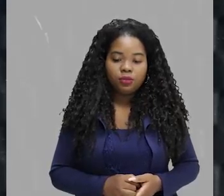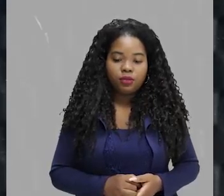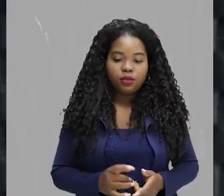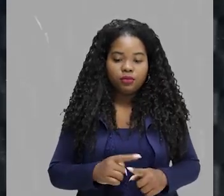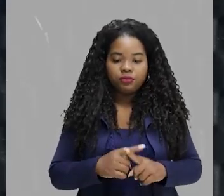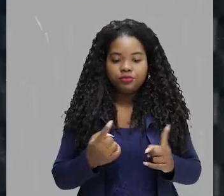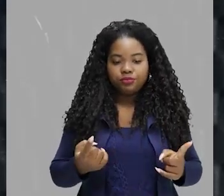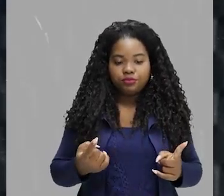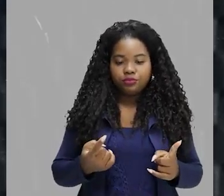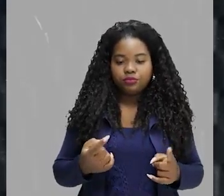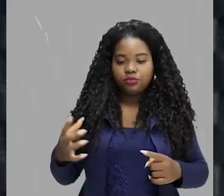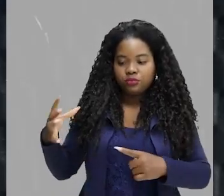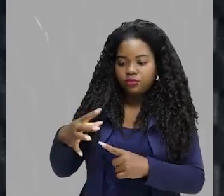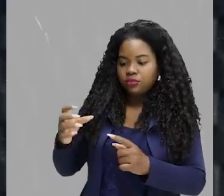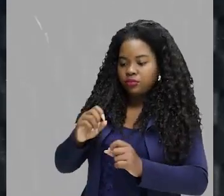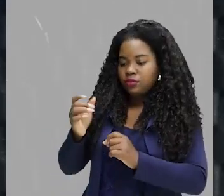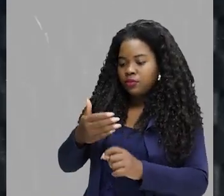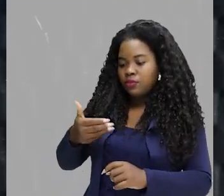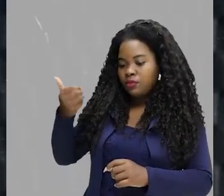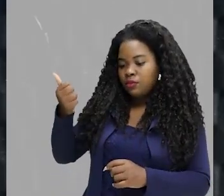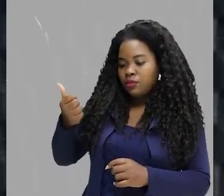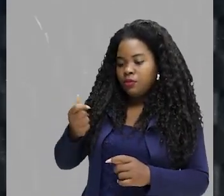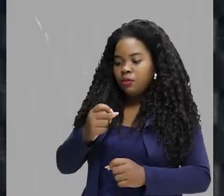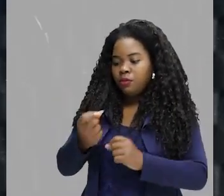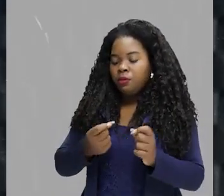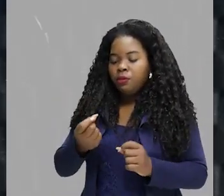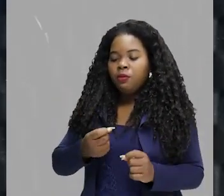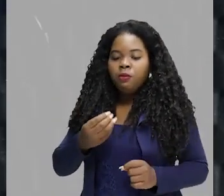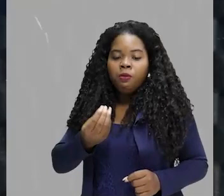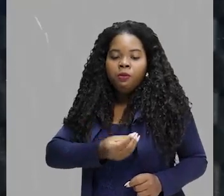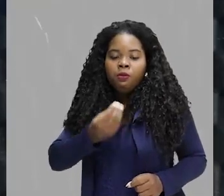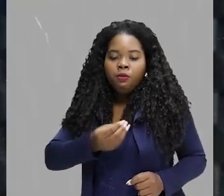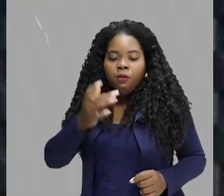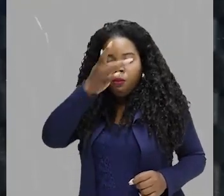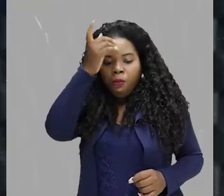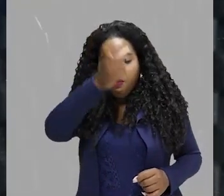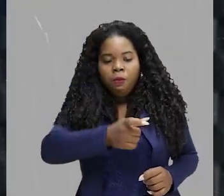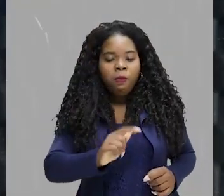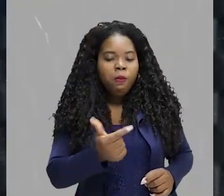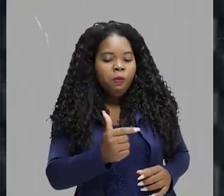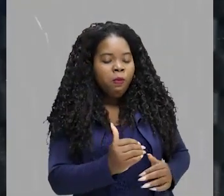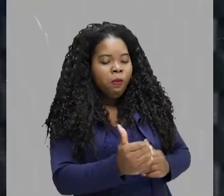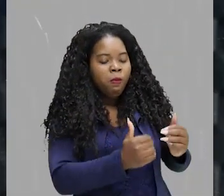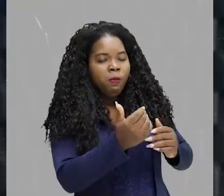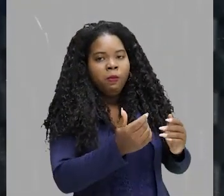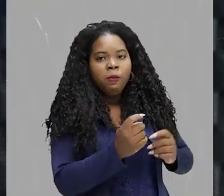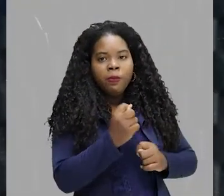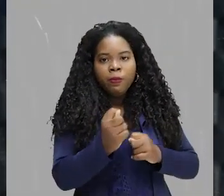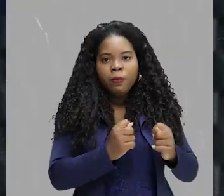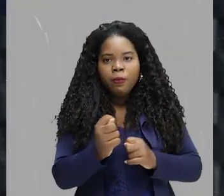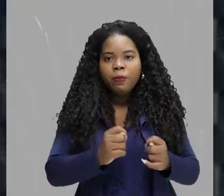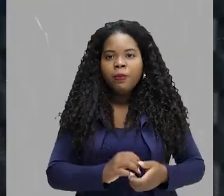se refletir em melhora das condições de vida das pessoas, não existe desenvolvimento.